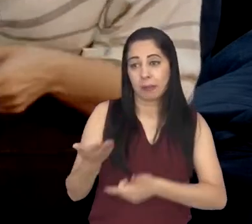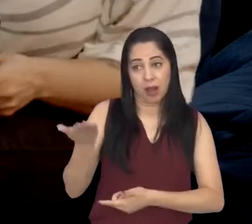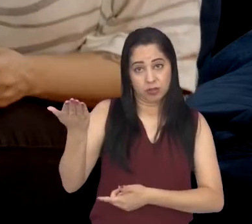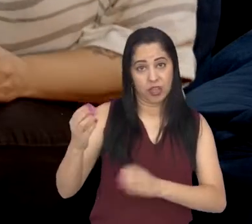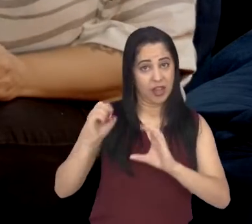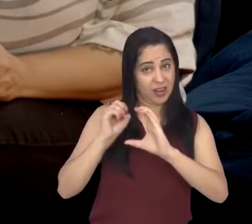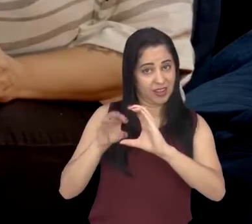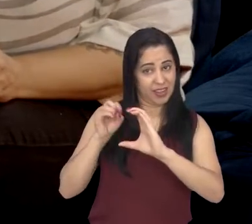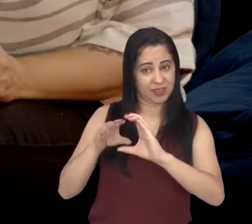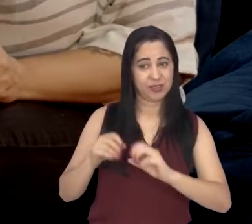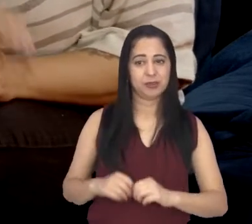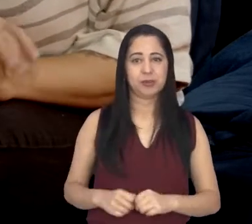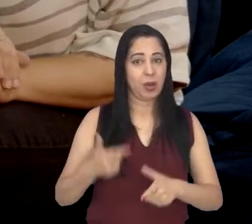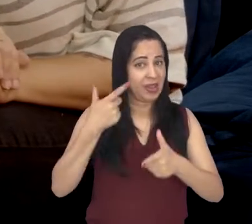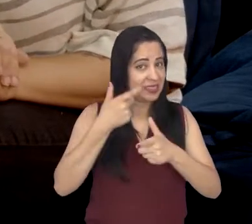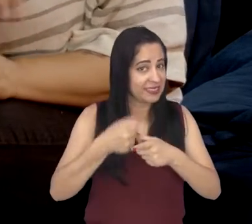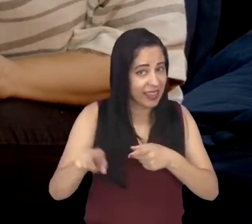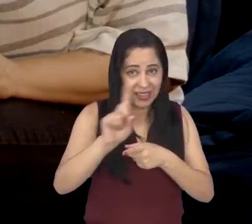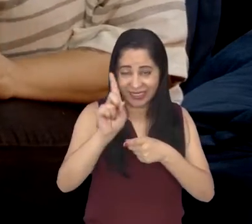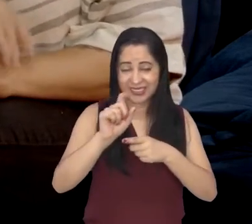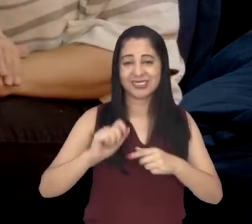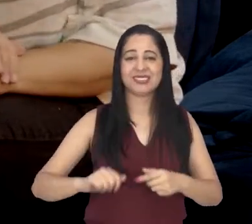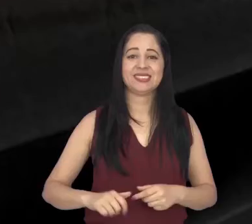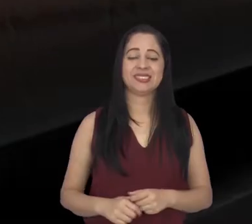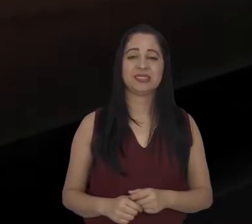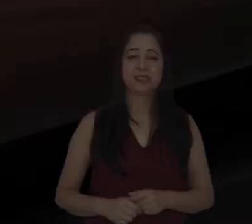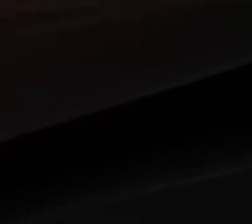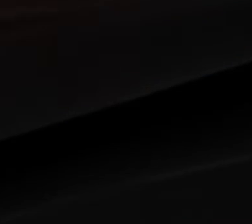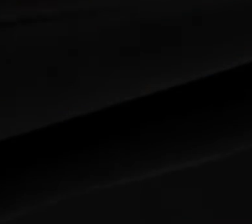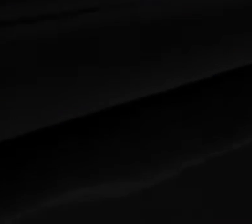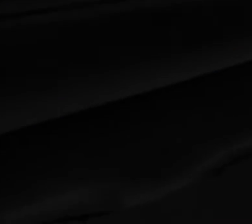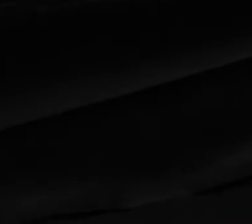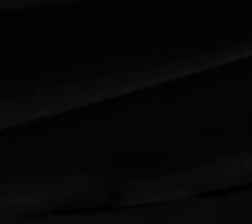Globo. Não saia daí que a gente já volta.